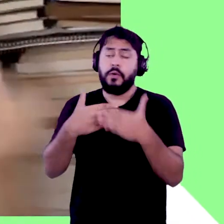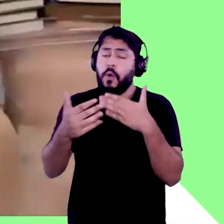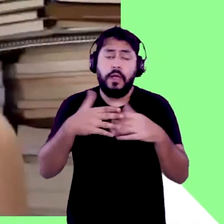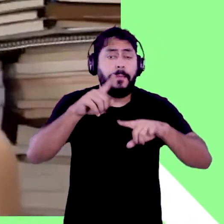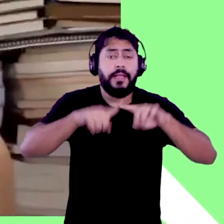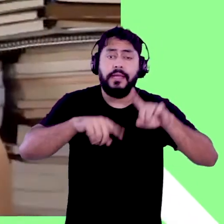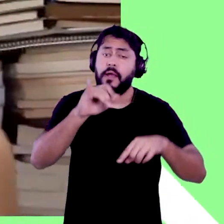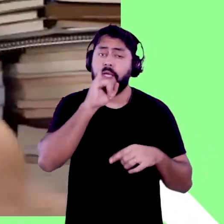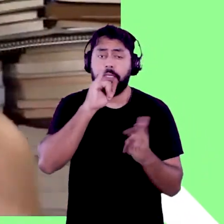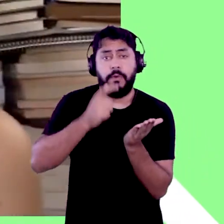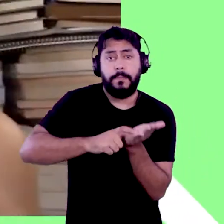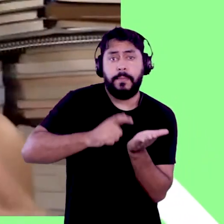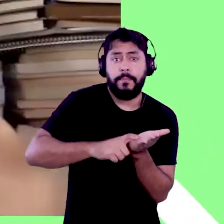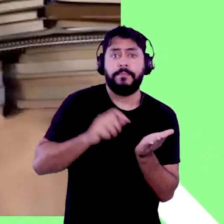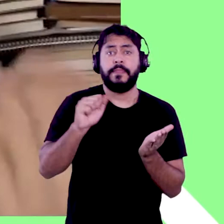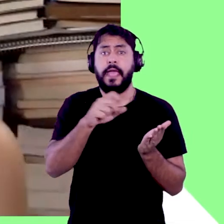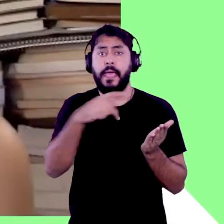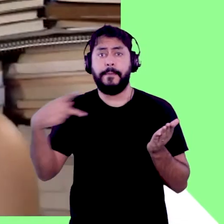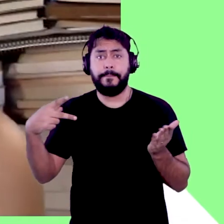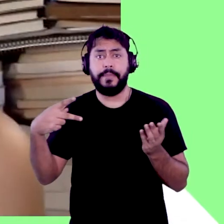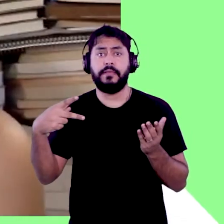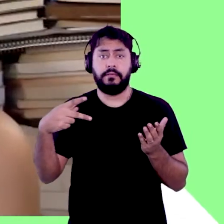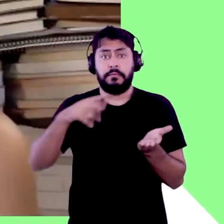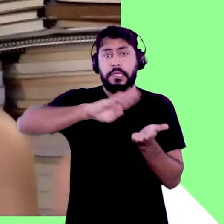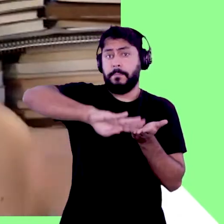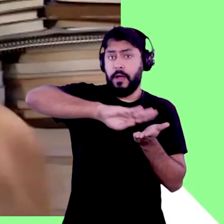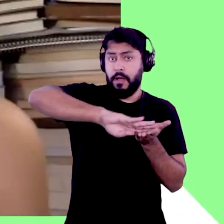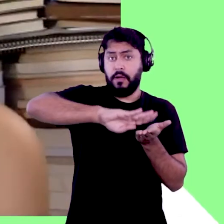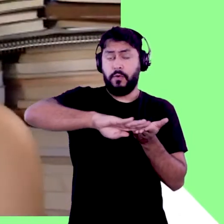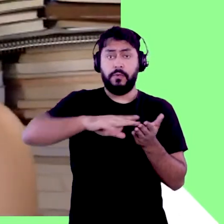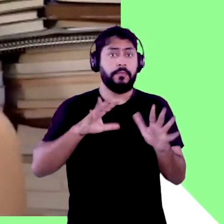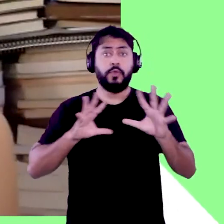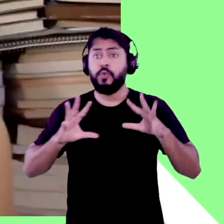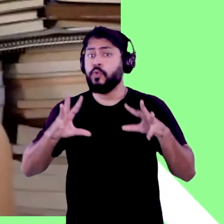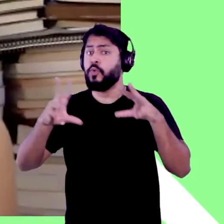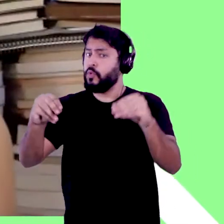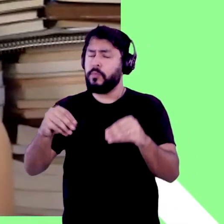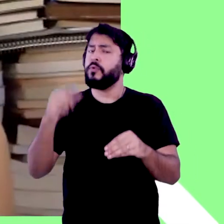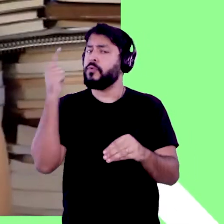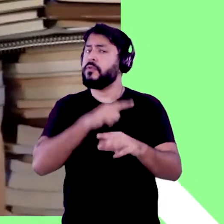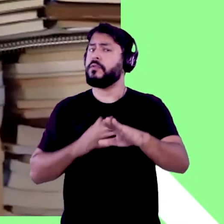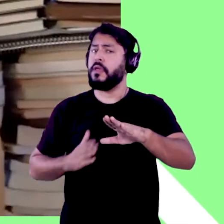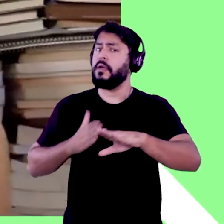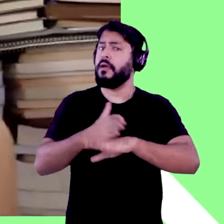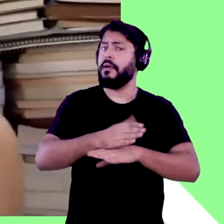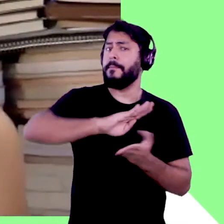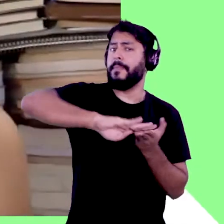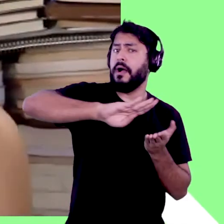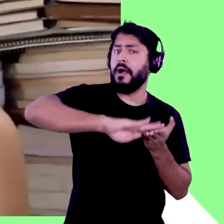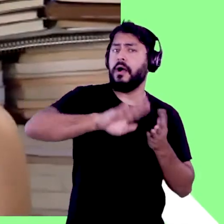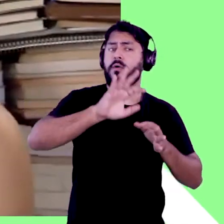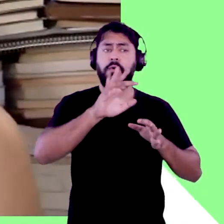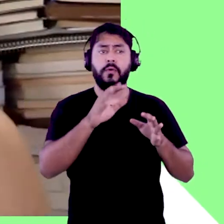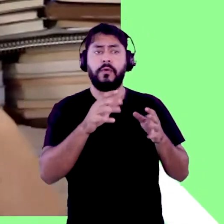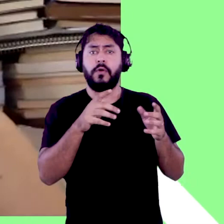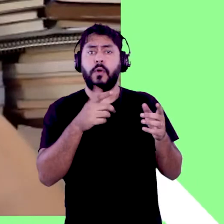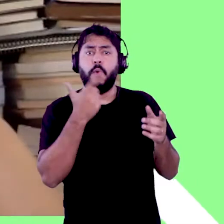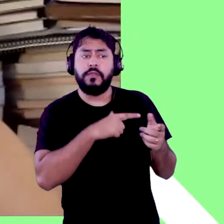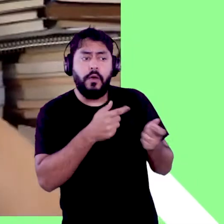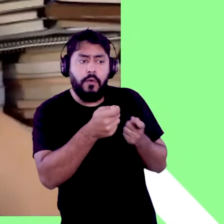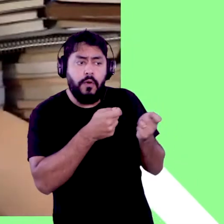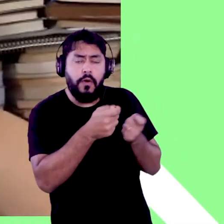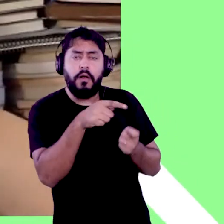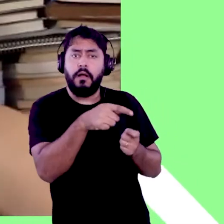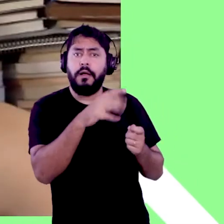um aplicativo de banco para que todo mundo realmente consiga ter acesso e movimentar suas contas,